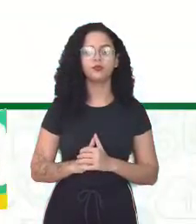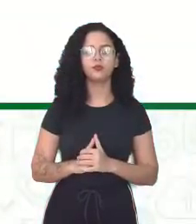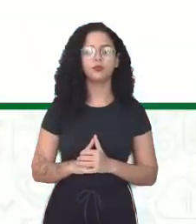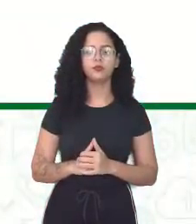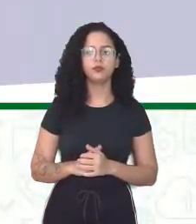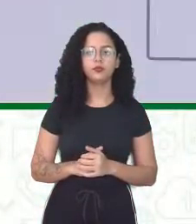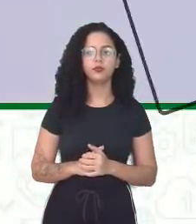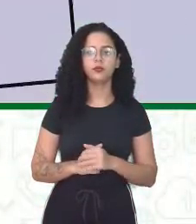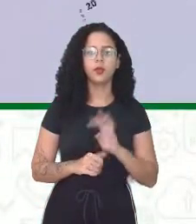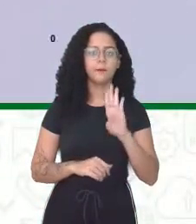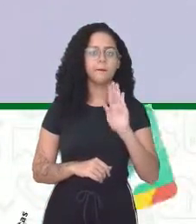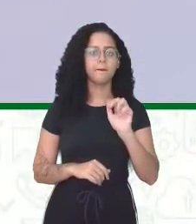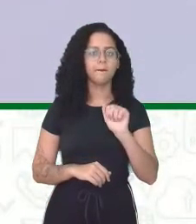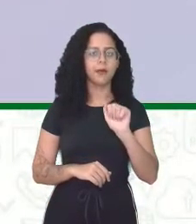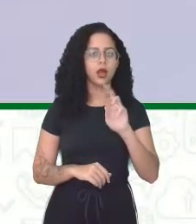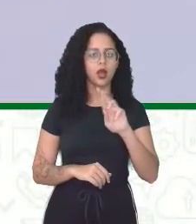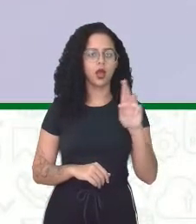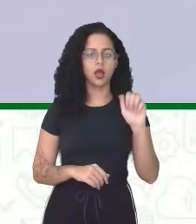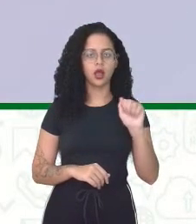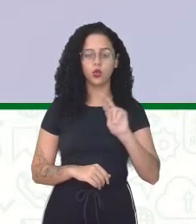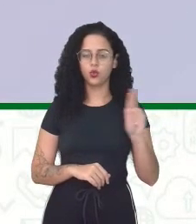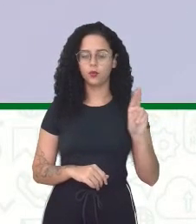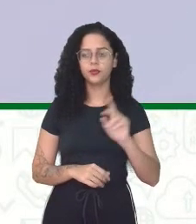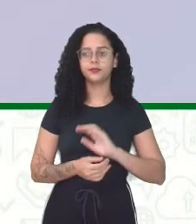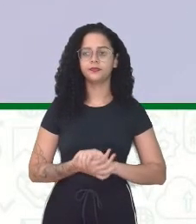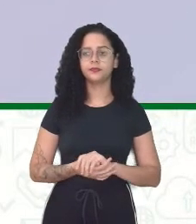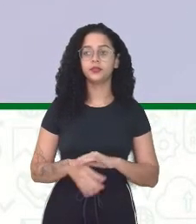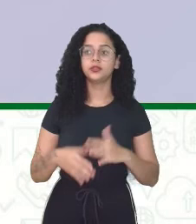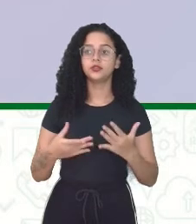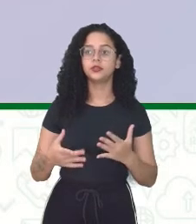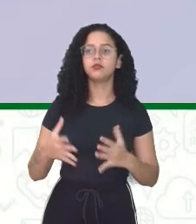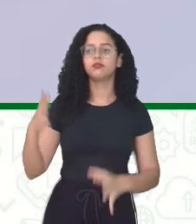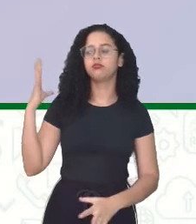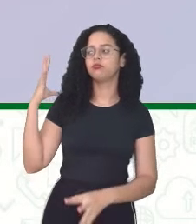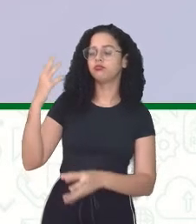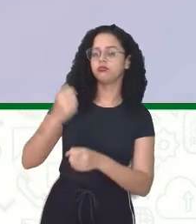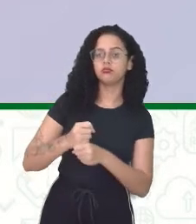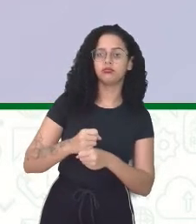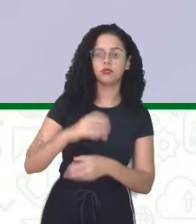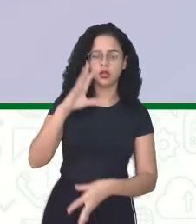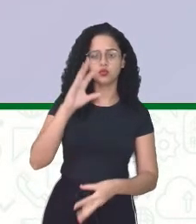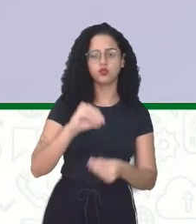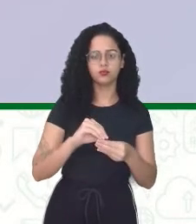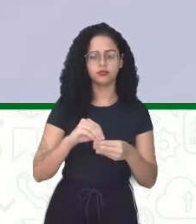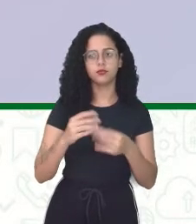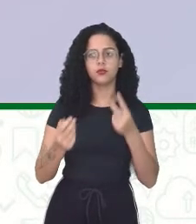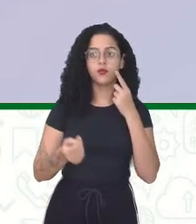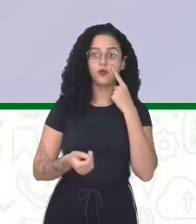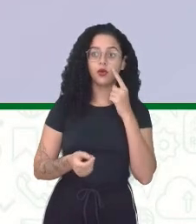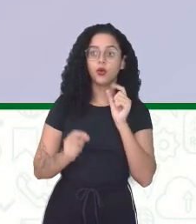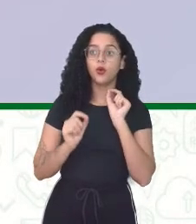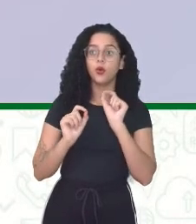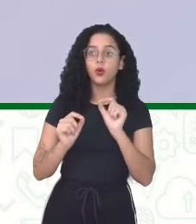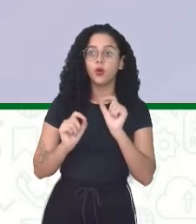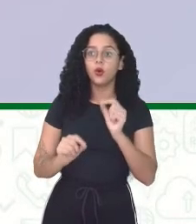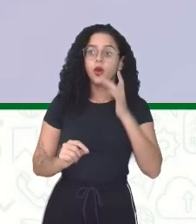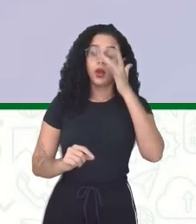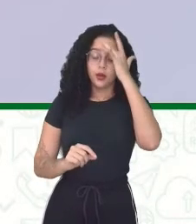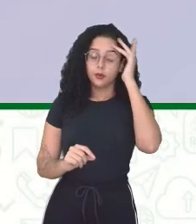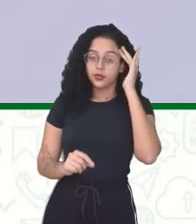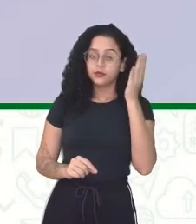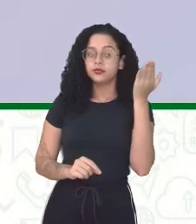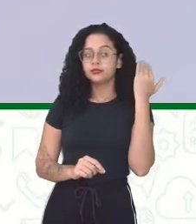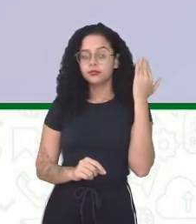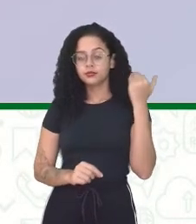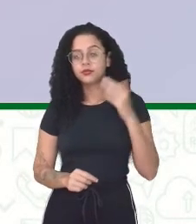E aí, eu tenho que, recordando, nós vimos, né? Aquela pessoa lá na frente